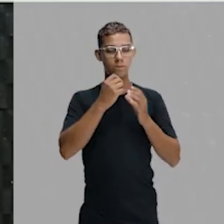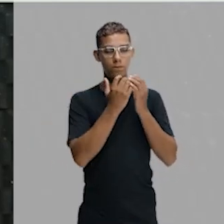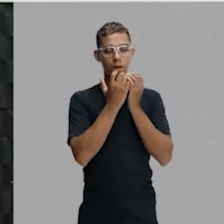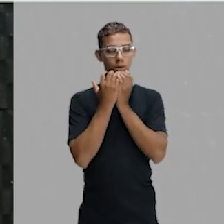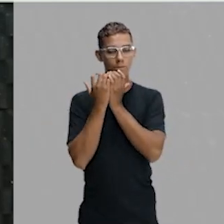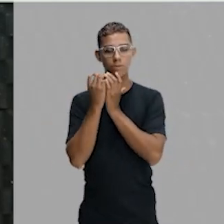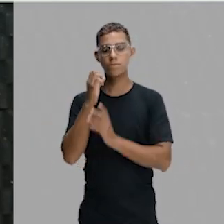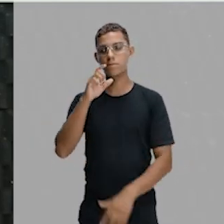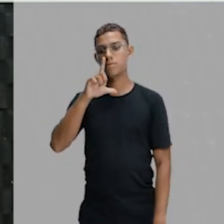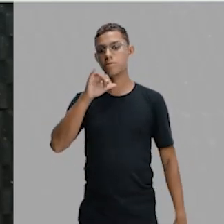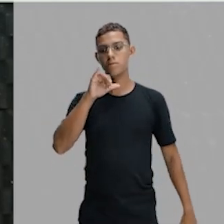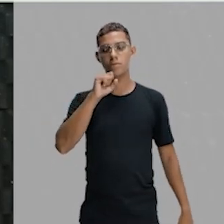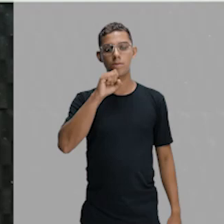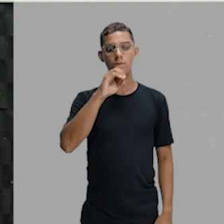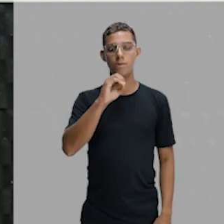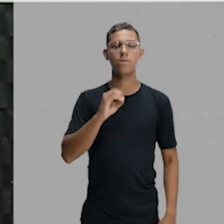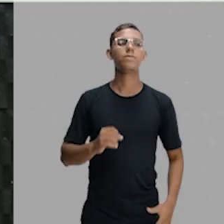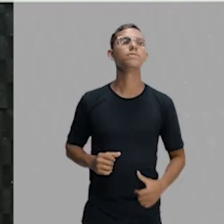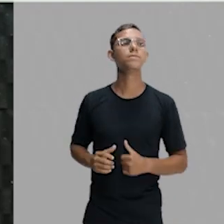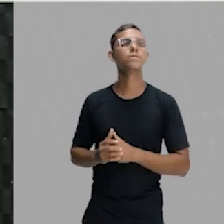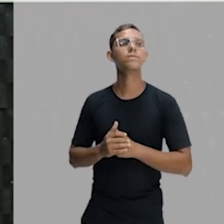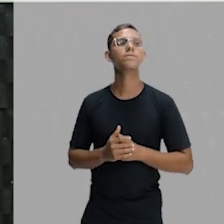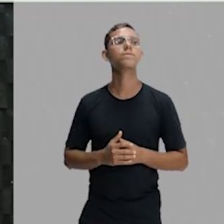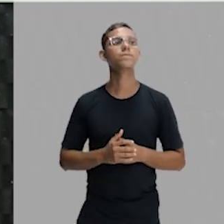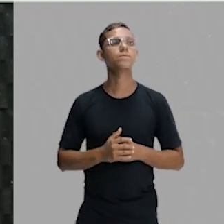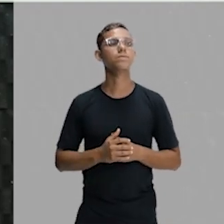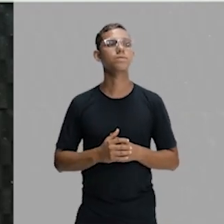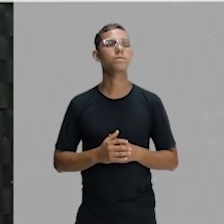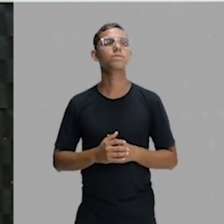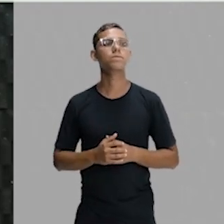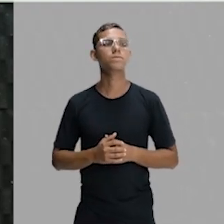Milho liso. Aqui vai produzir